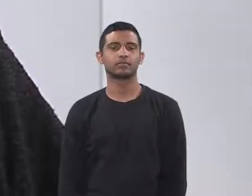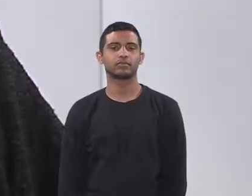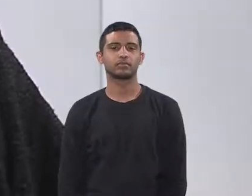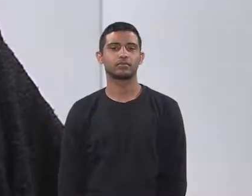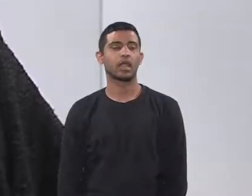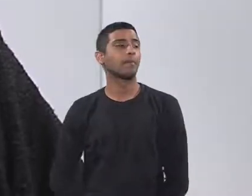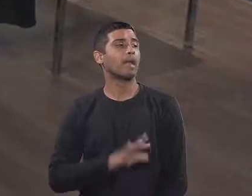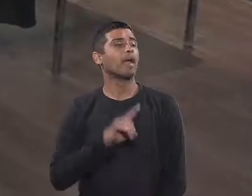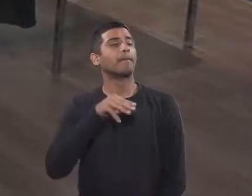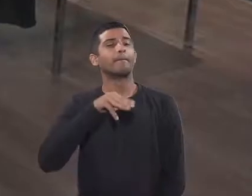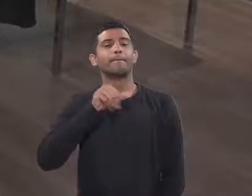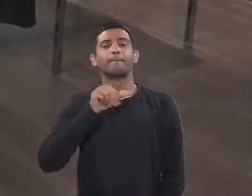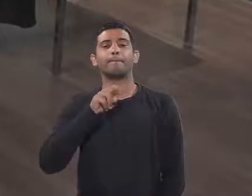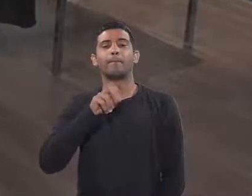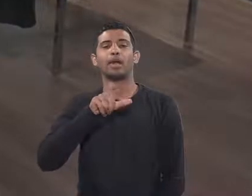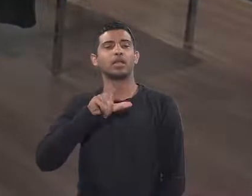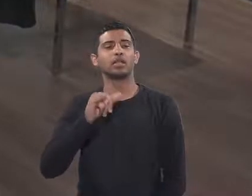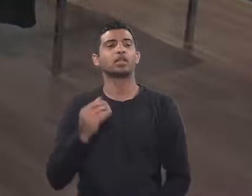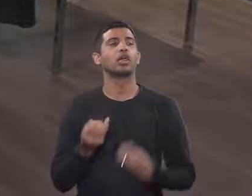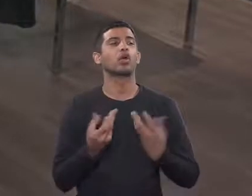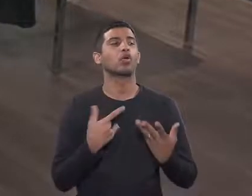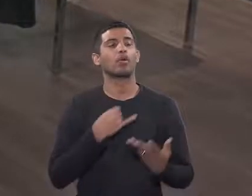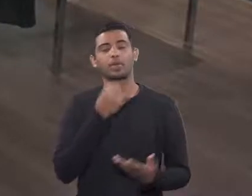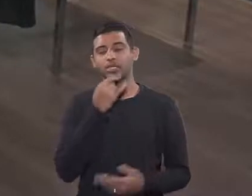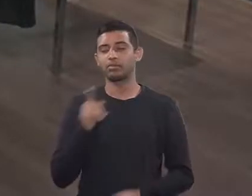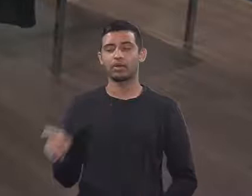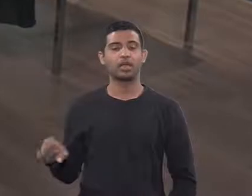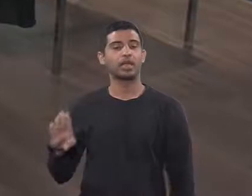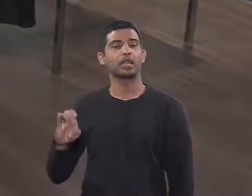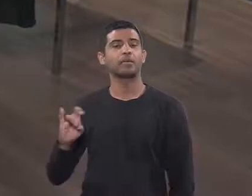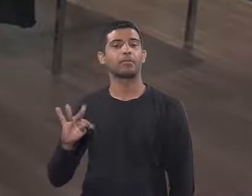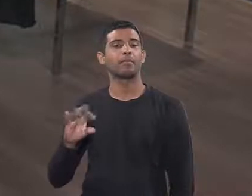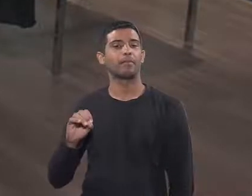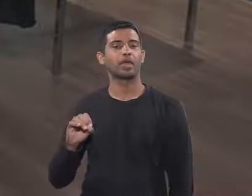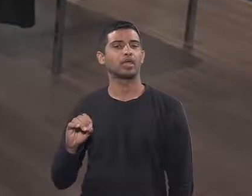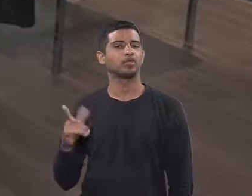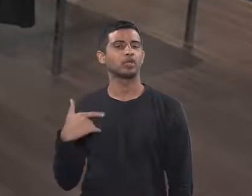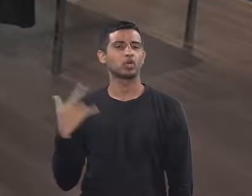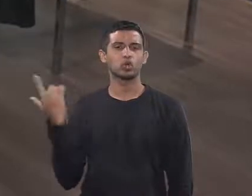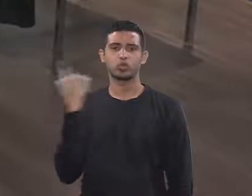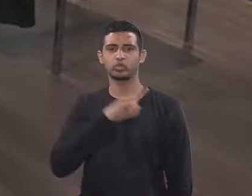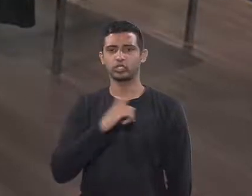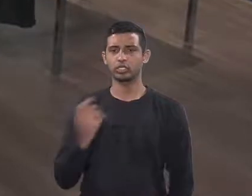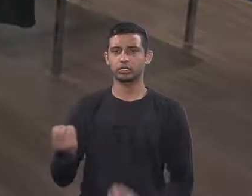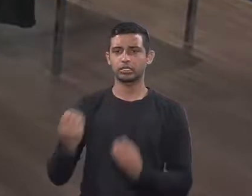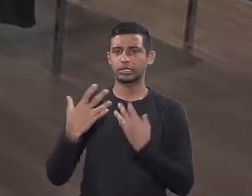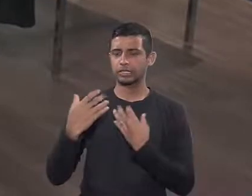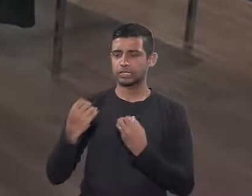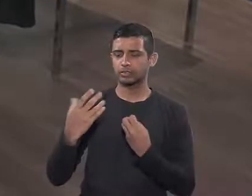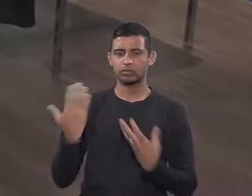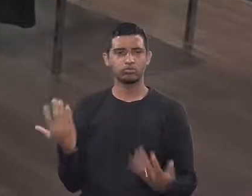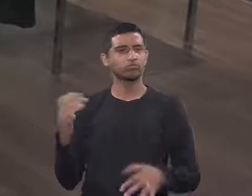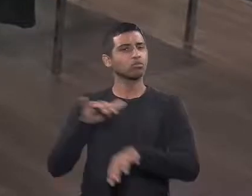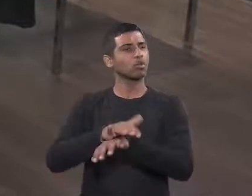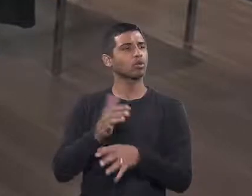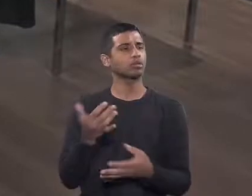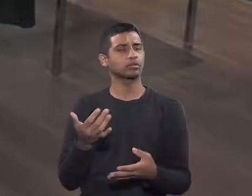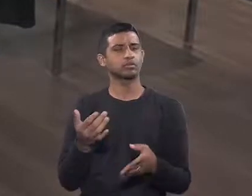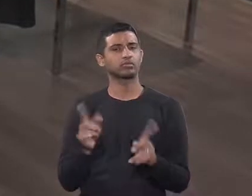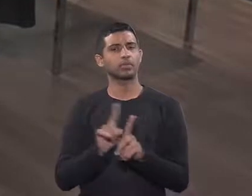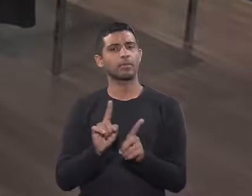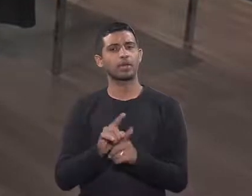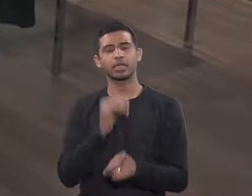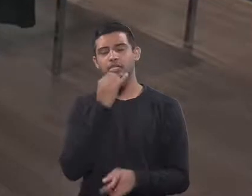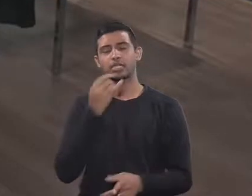fez, Marli, para que o Beto tivesse uma história de educação inclusiva e que ele pudesse